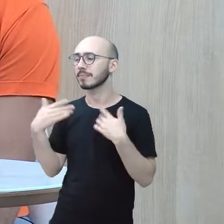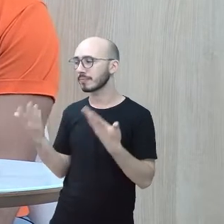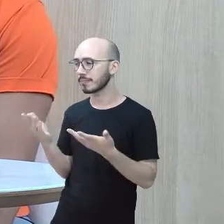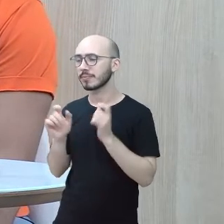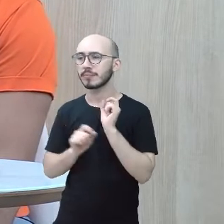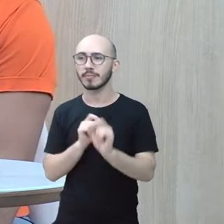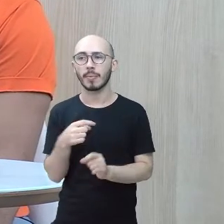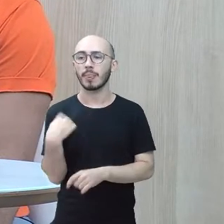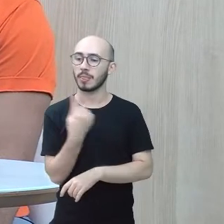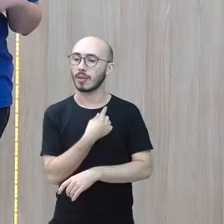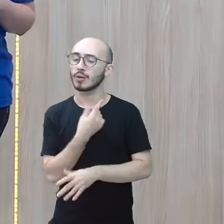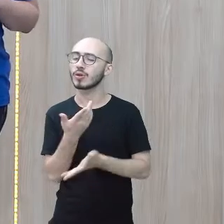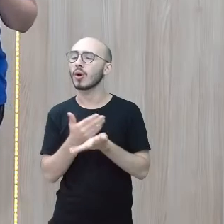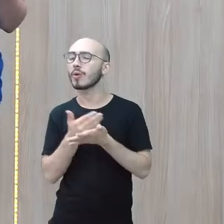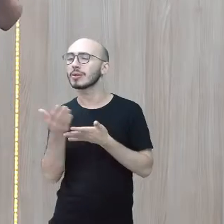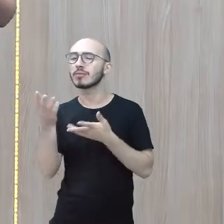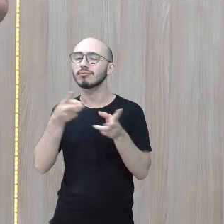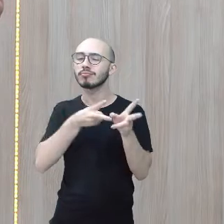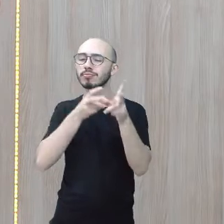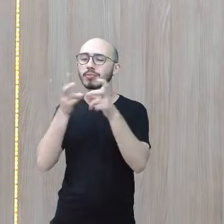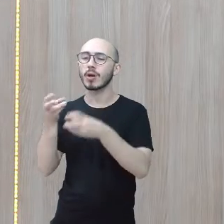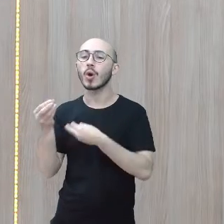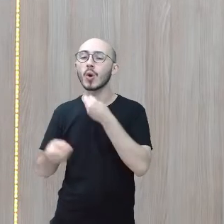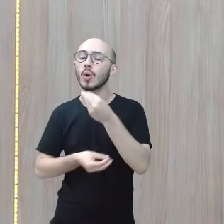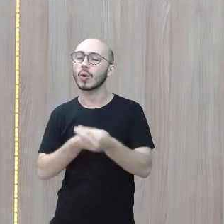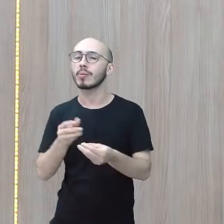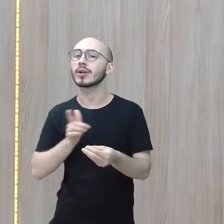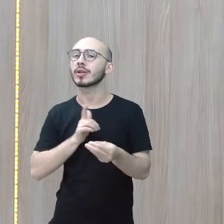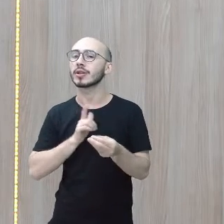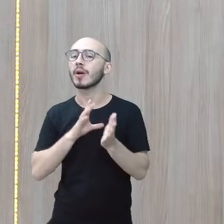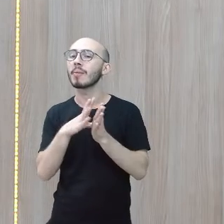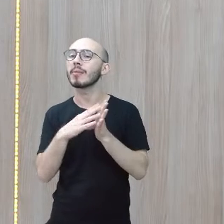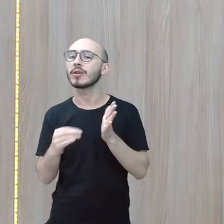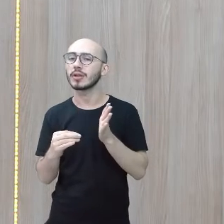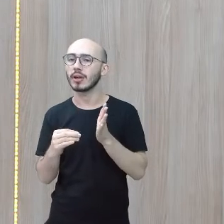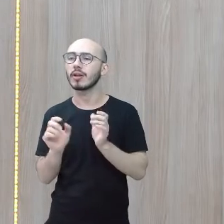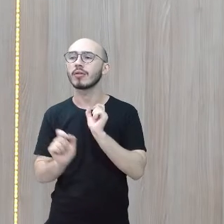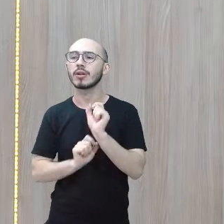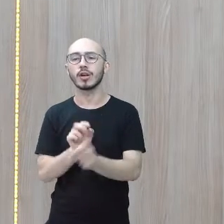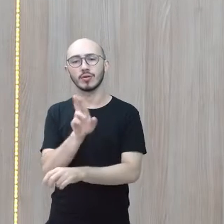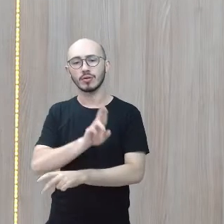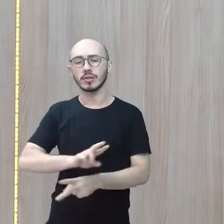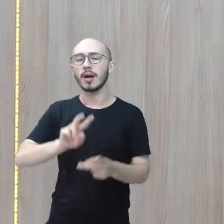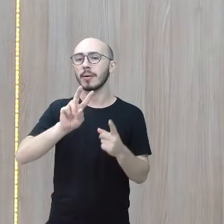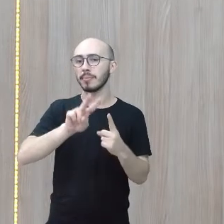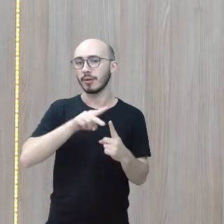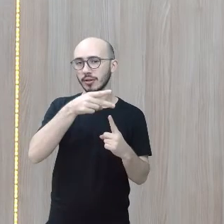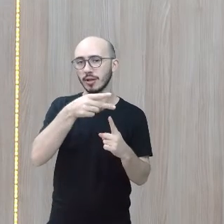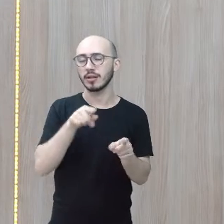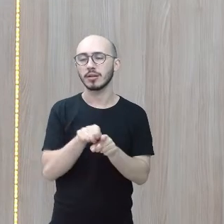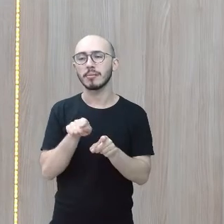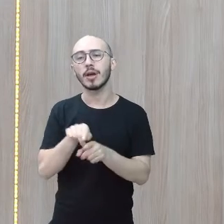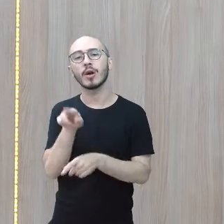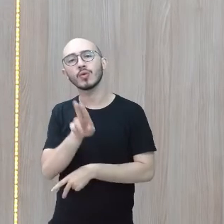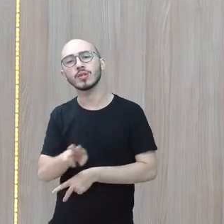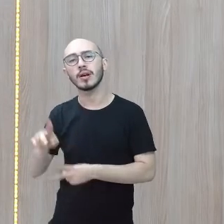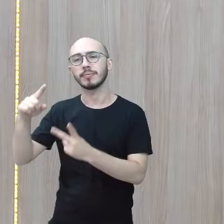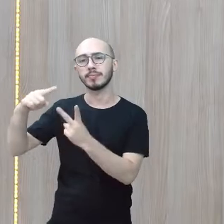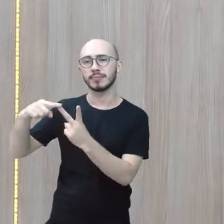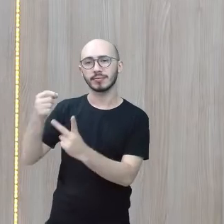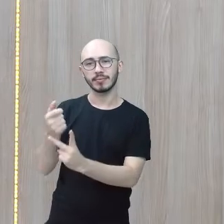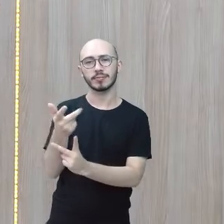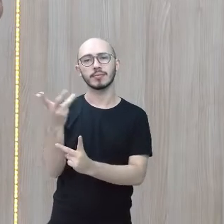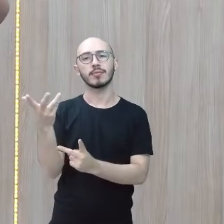gente começou aqui percebendo o padrão de comportamento entre utilizar a potência e utilizar a radiciação, né? Agora a